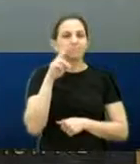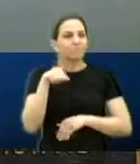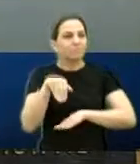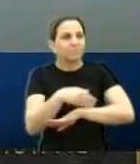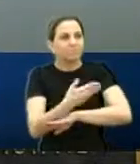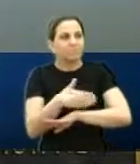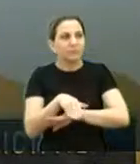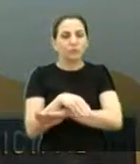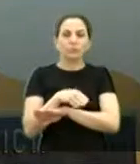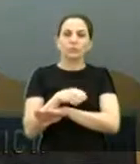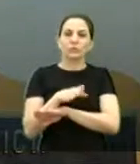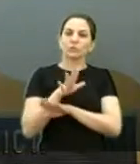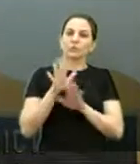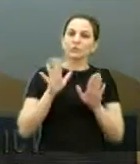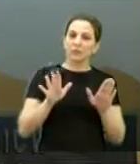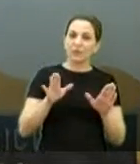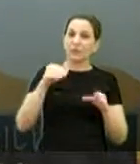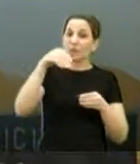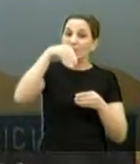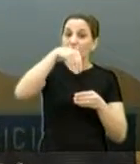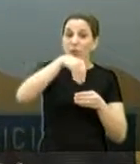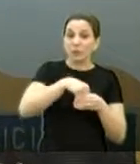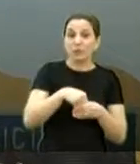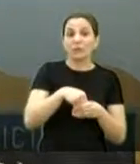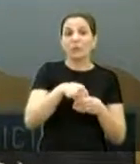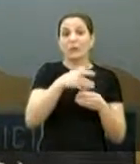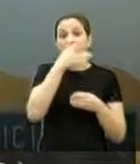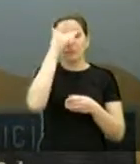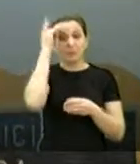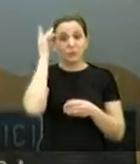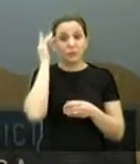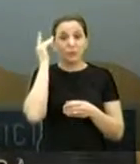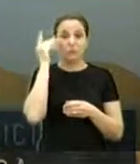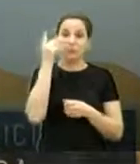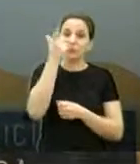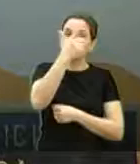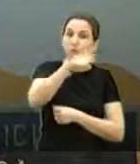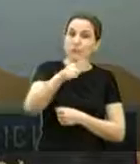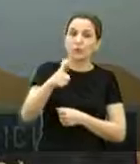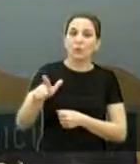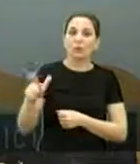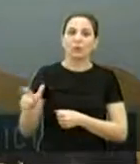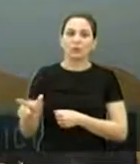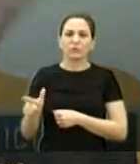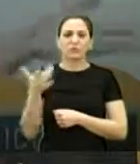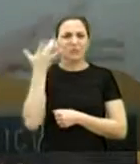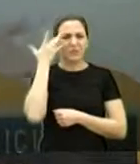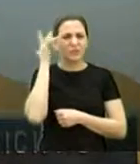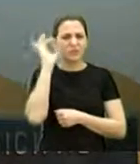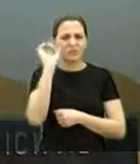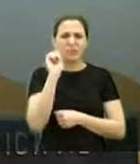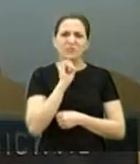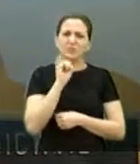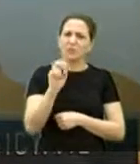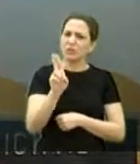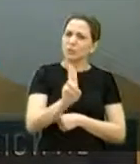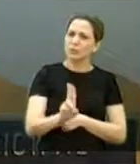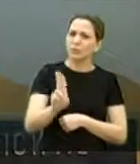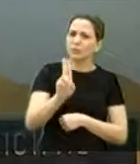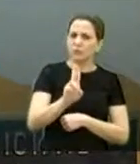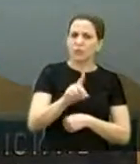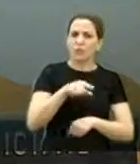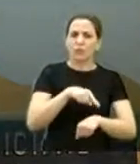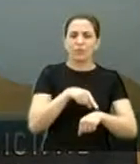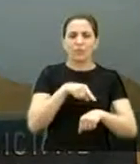né? Poxa, não vamos votar em candidato de fora. Né? Eu não sei nem se a gente deveria estar utilizando o